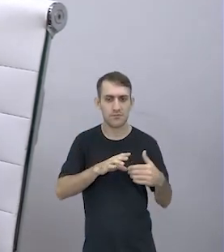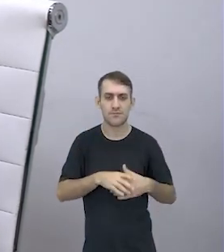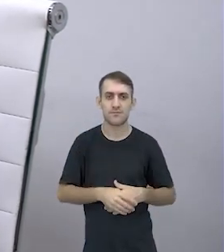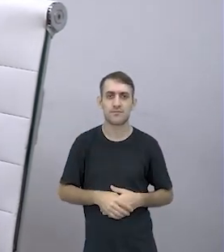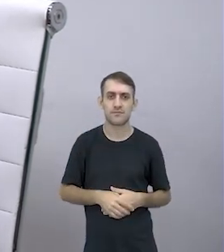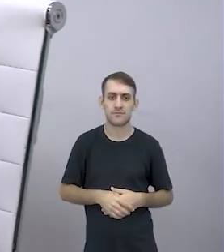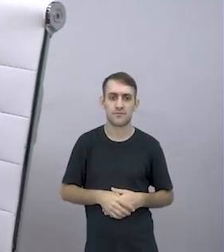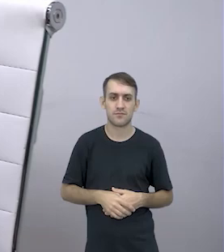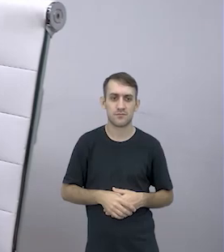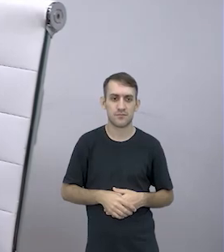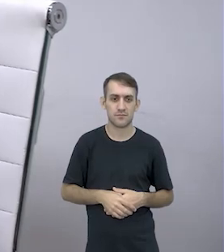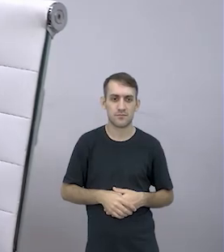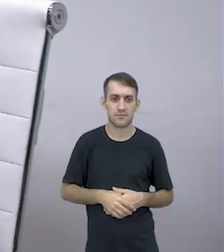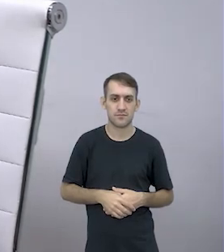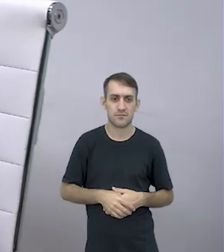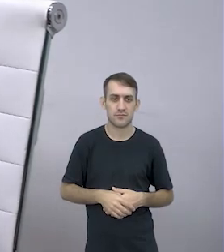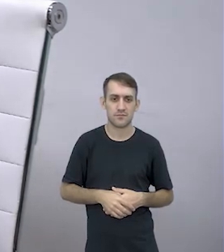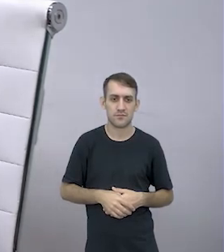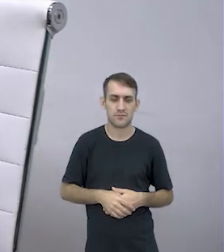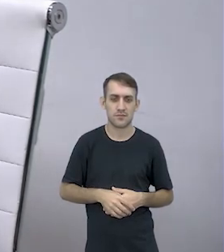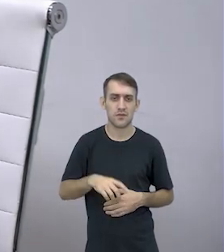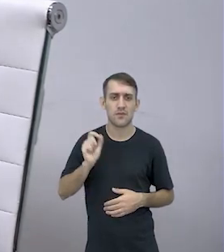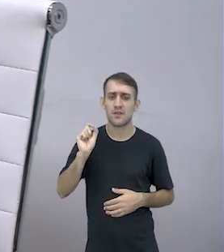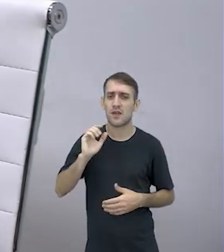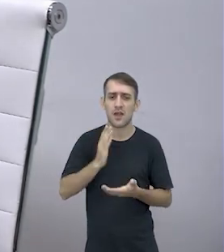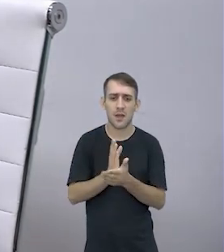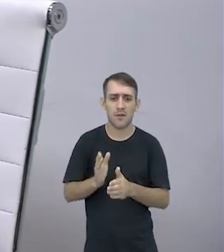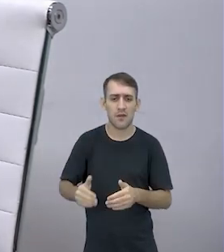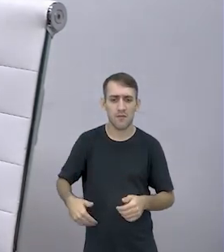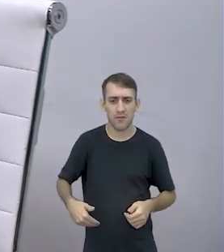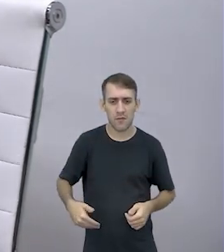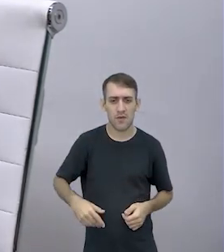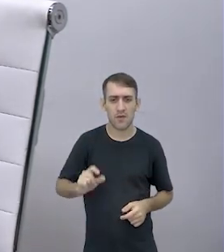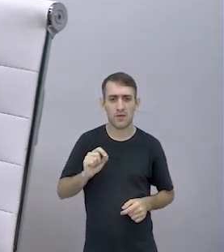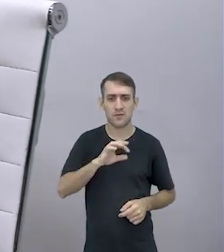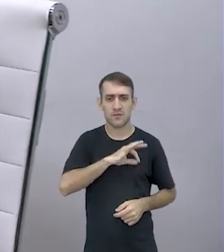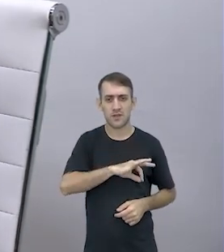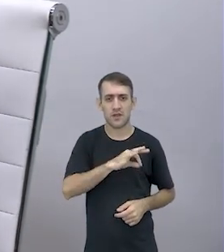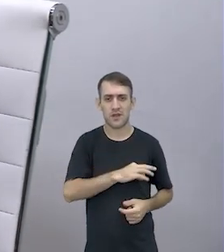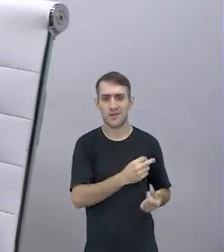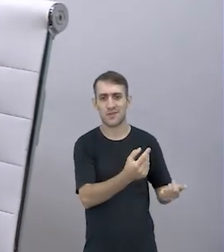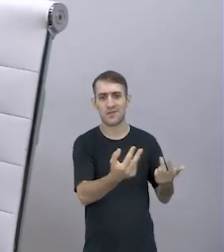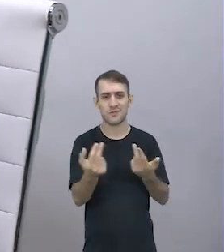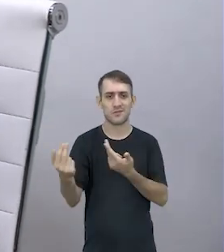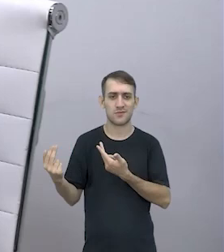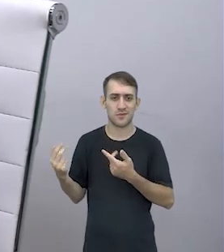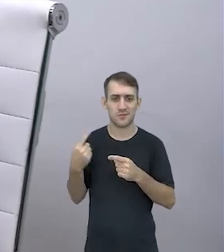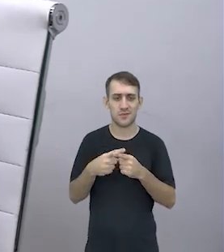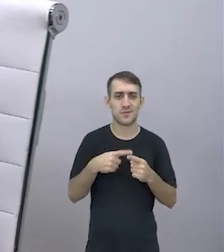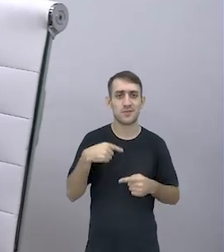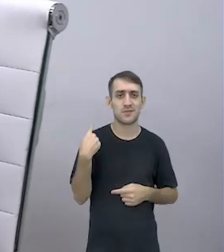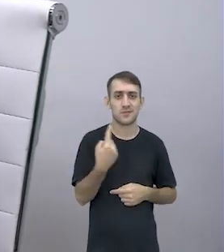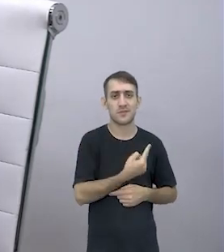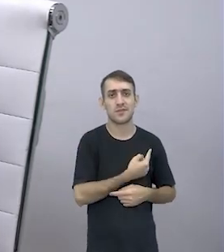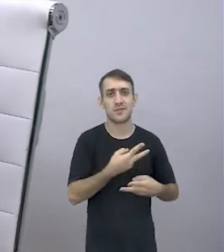Gisele Lopes. O que elimina a fome é a distribuição igualitária de renda. Concordo, Gisele, porque a gente percebe